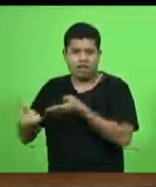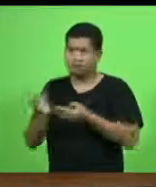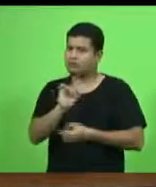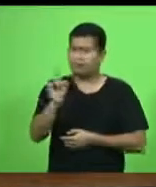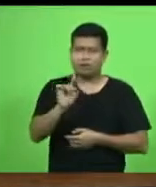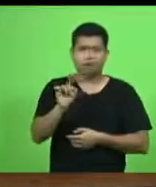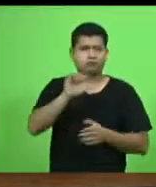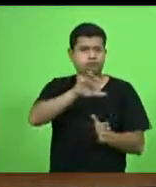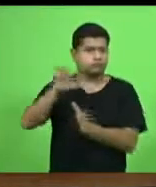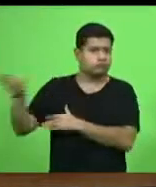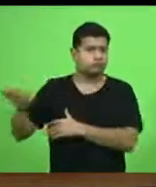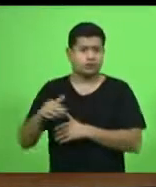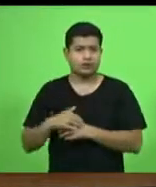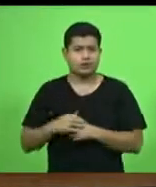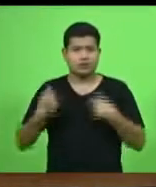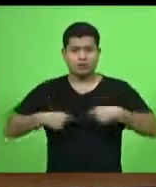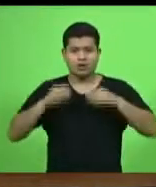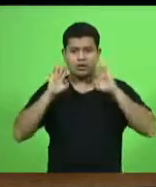Está faltando rumo.